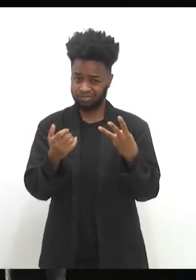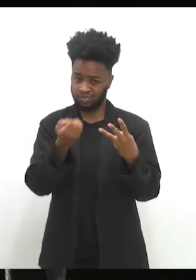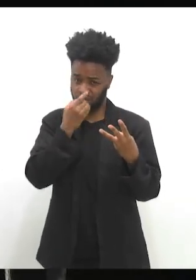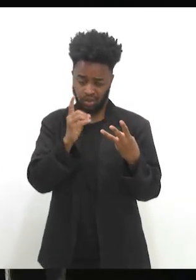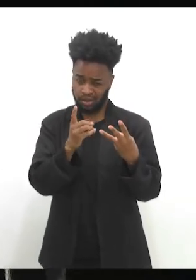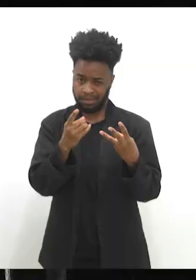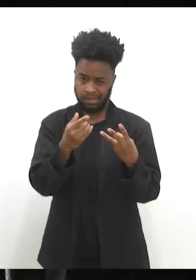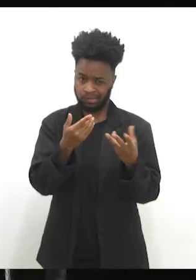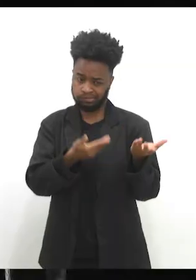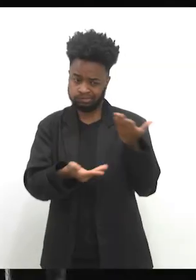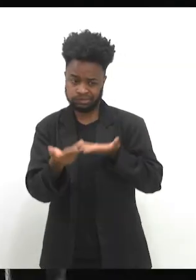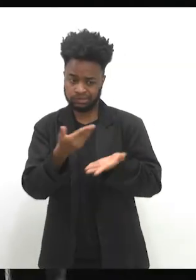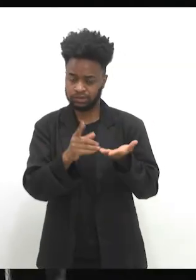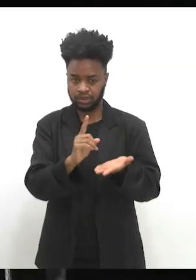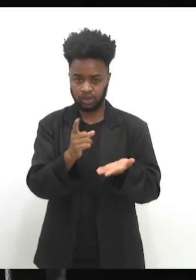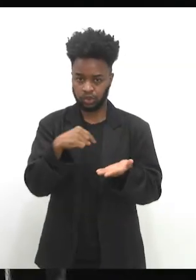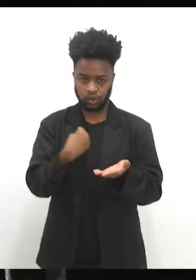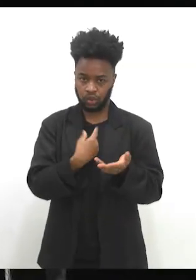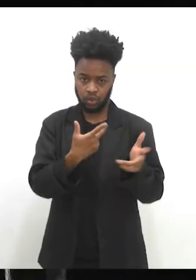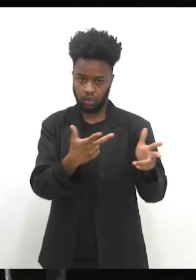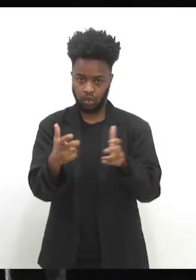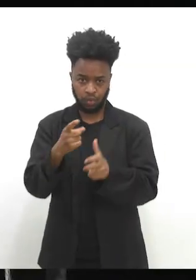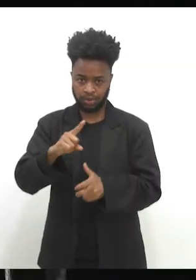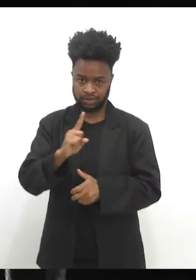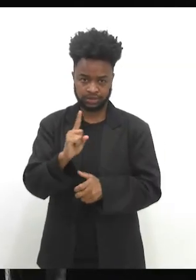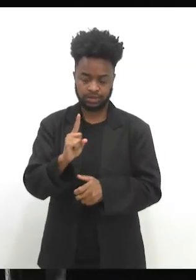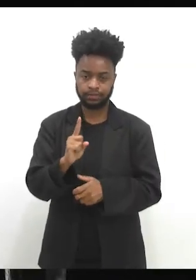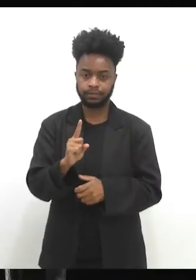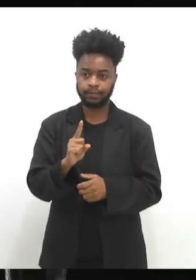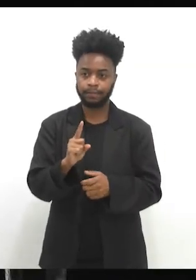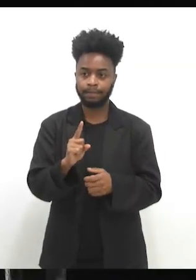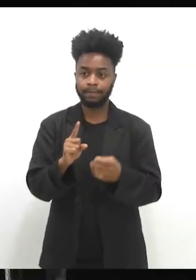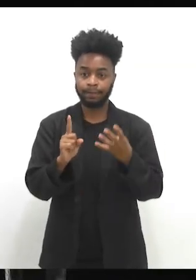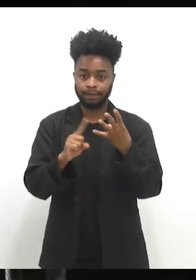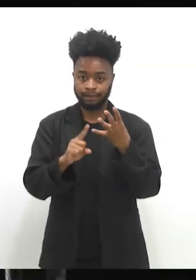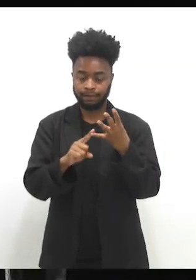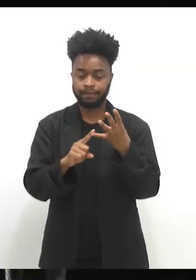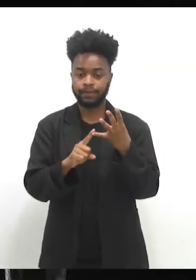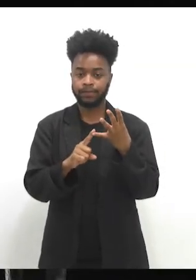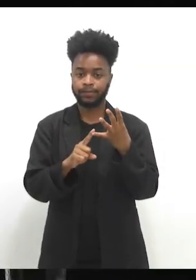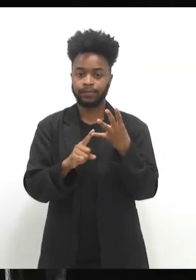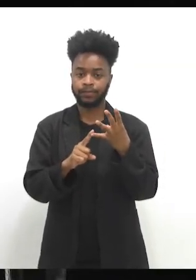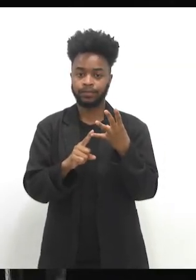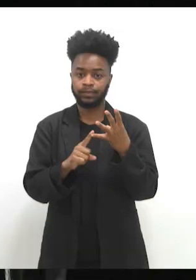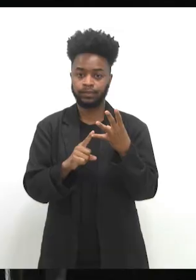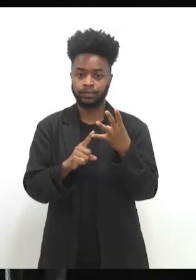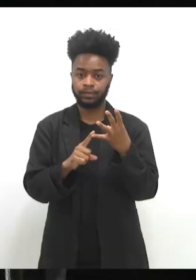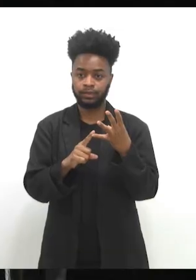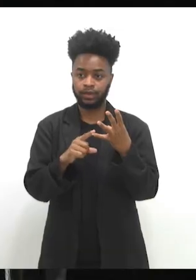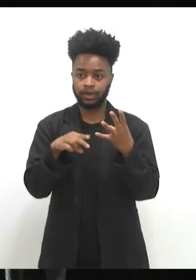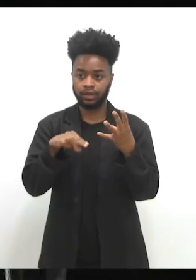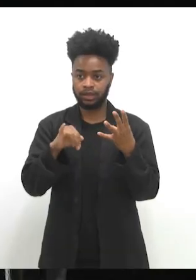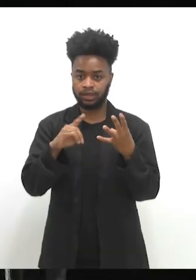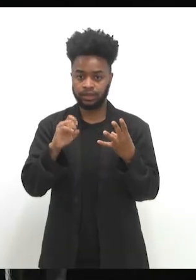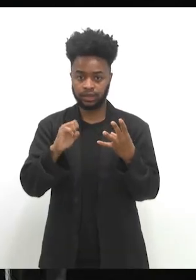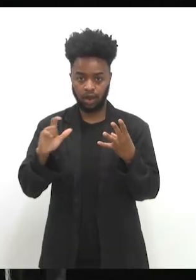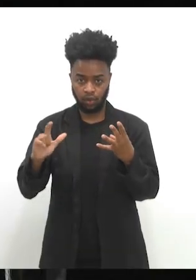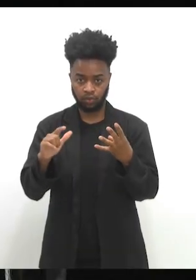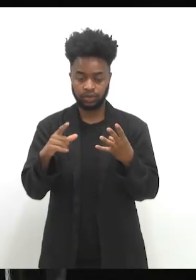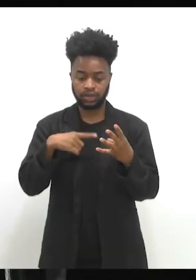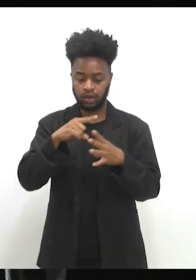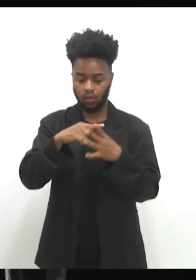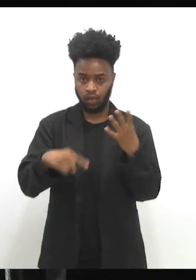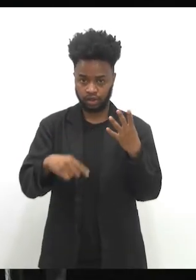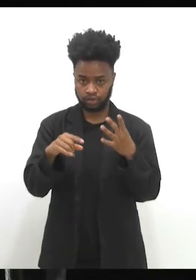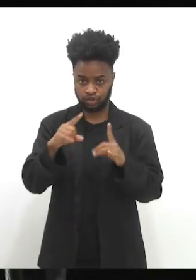vista, né, muito bem praticada, a gente não vê muito aí no mercado hoje, e também a gente vê a guarda nidal. Então, assim, a